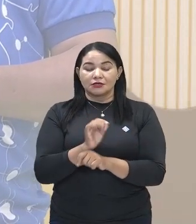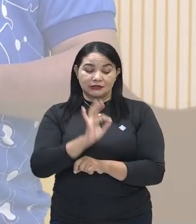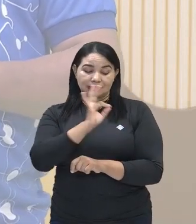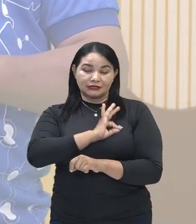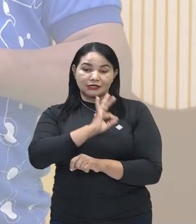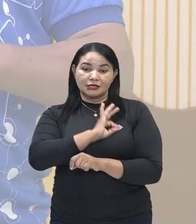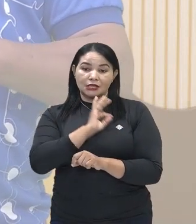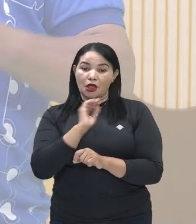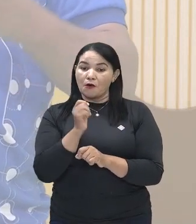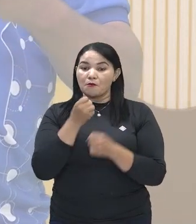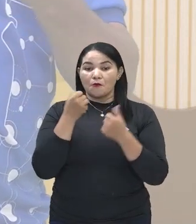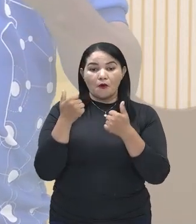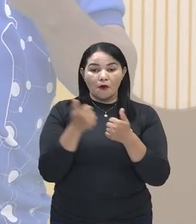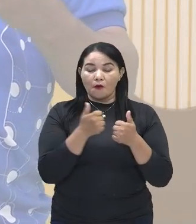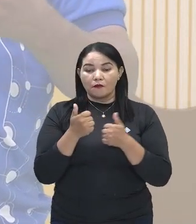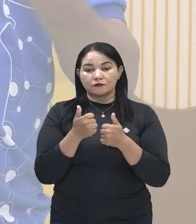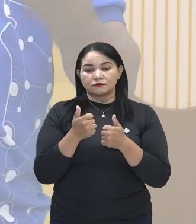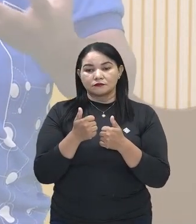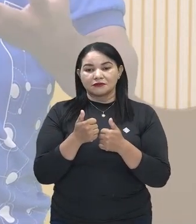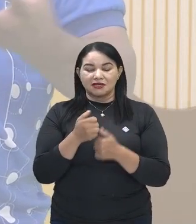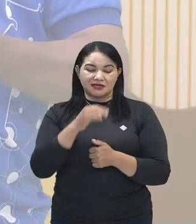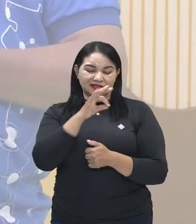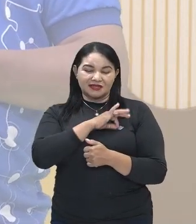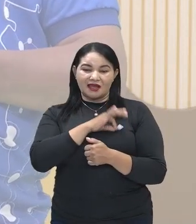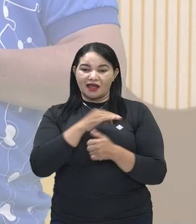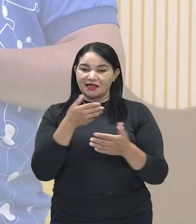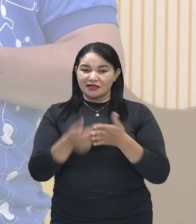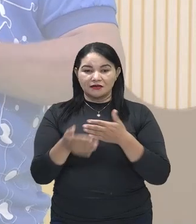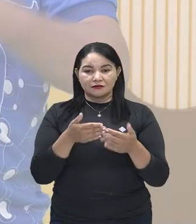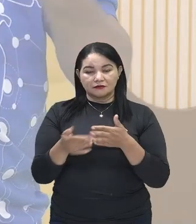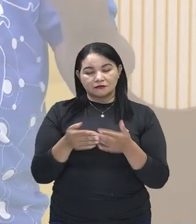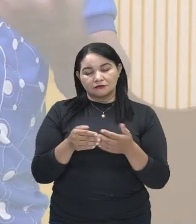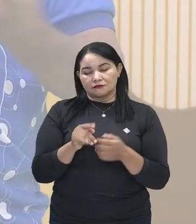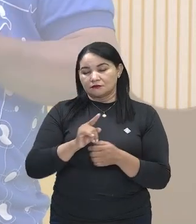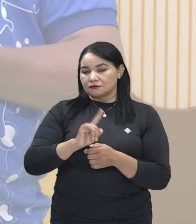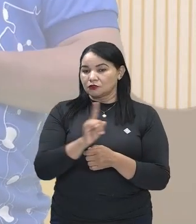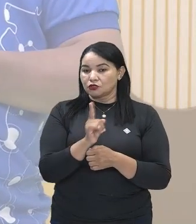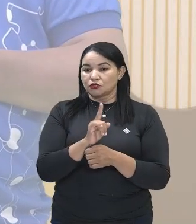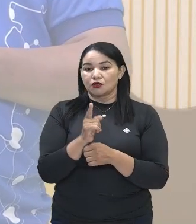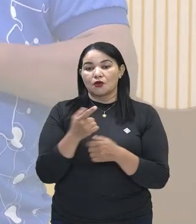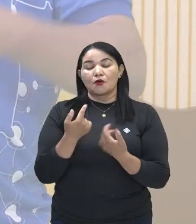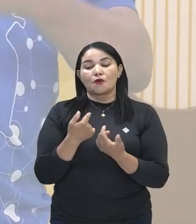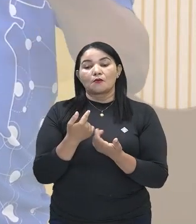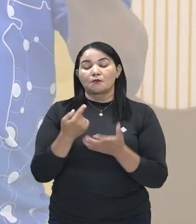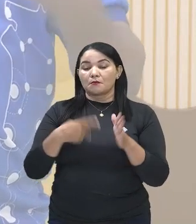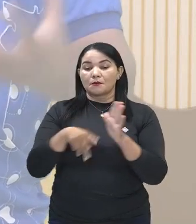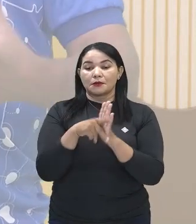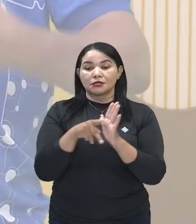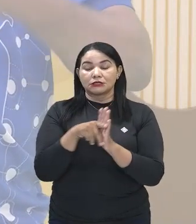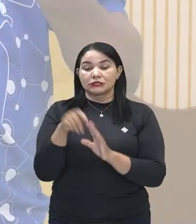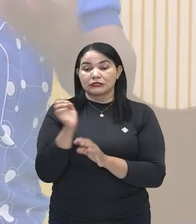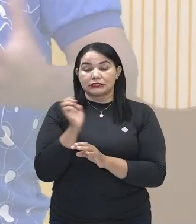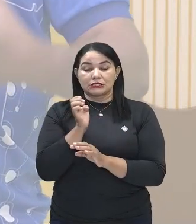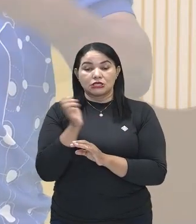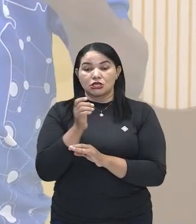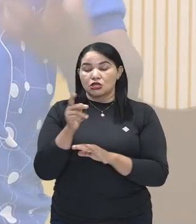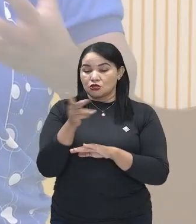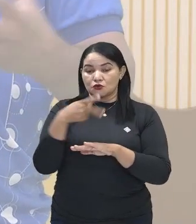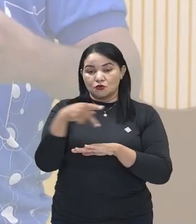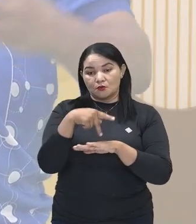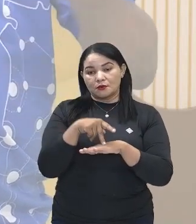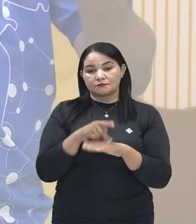o salário é algo à toa, né? Tem que ser fruto da riqueza do país. Então, moradia,